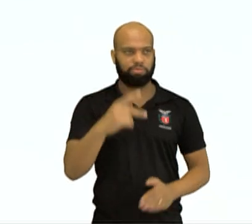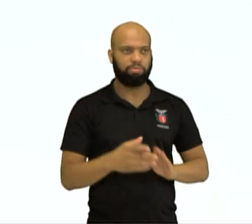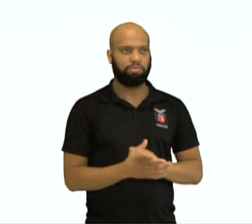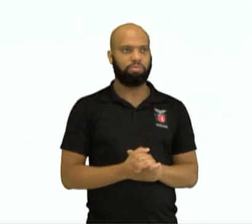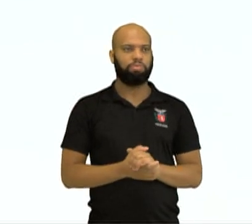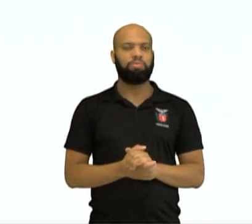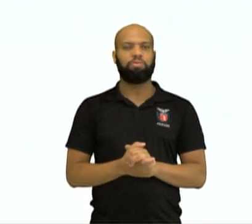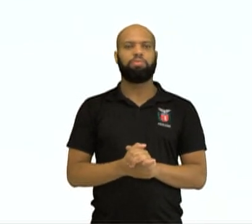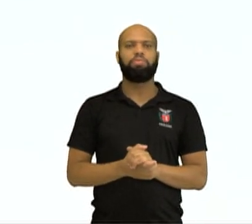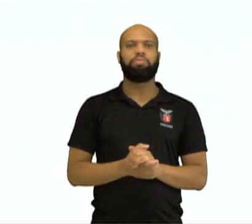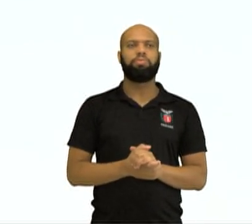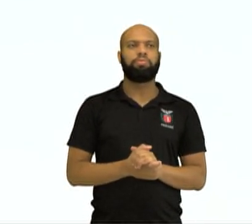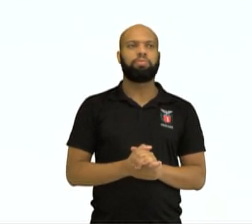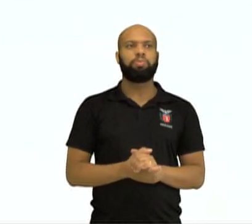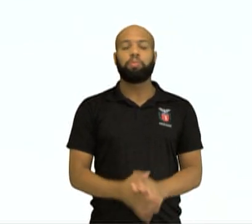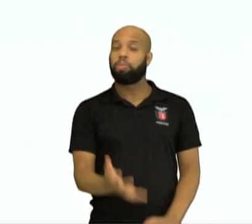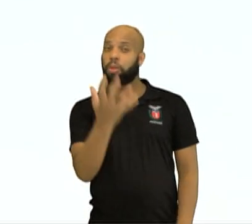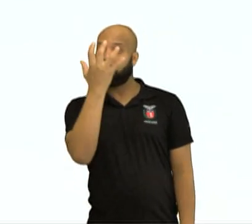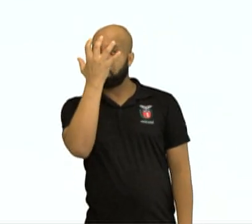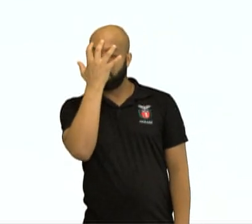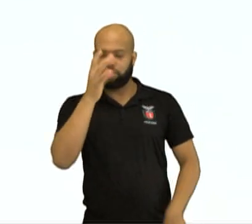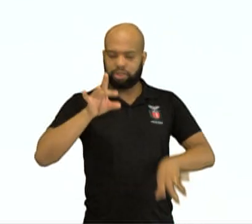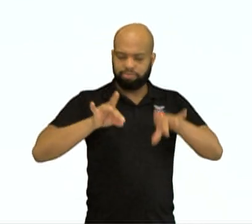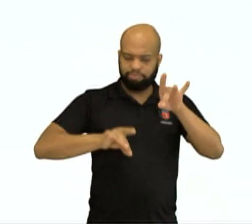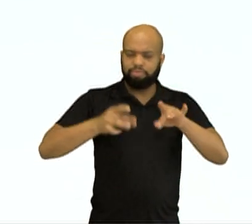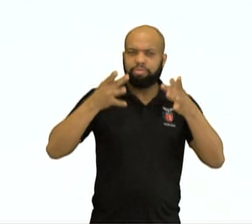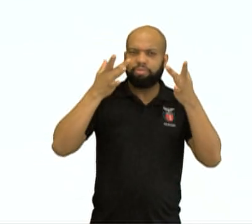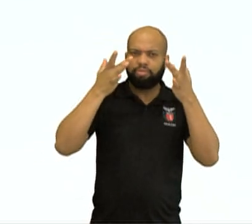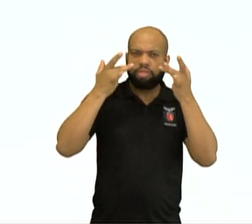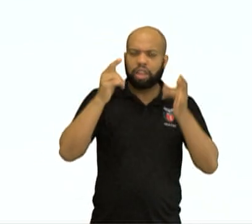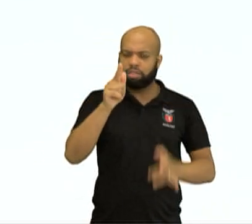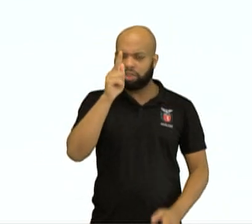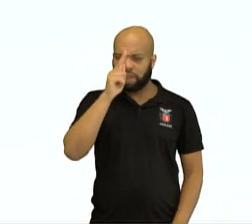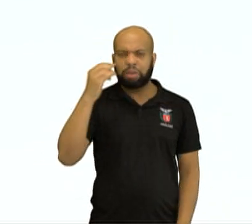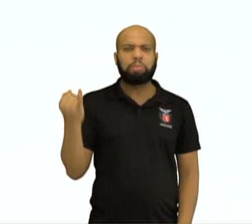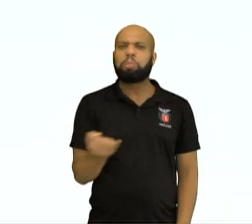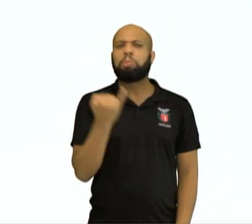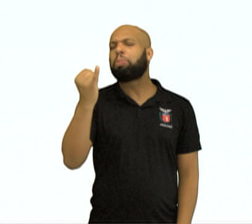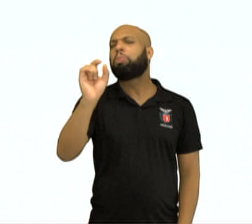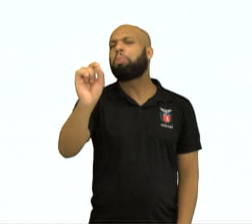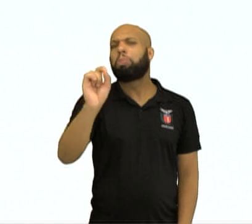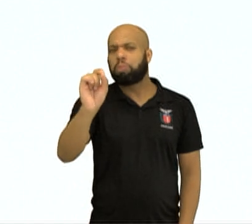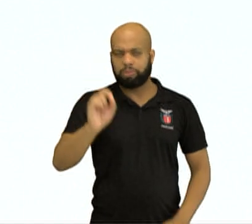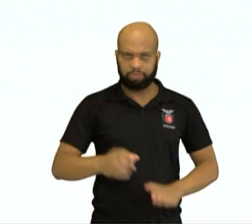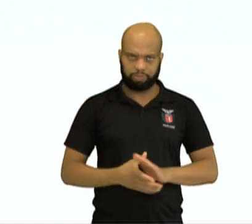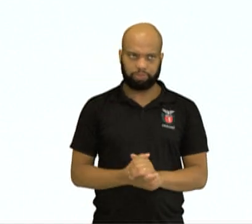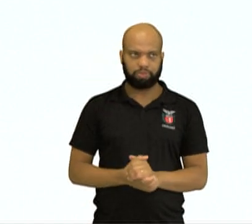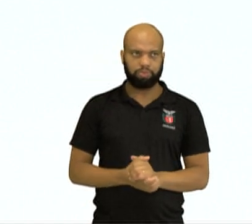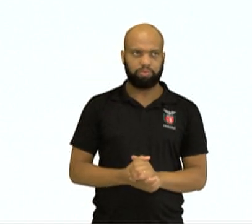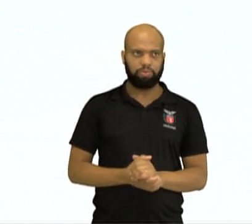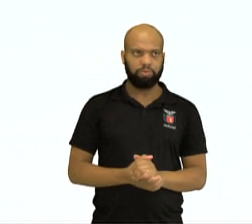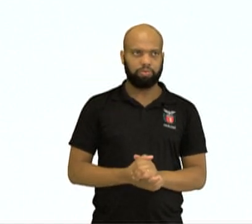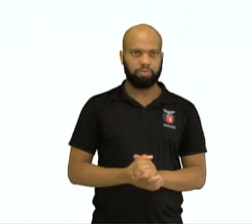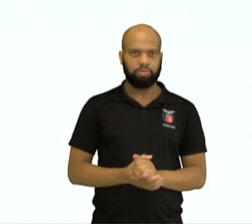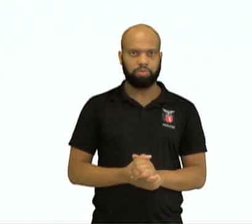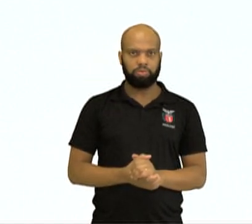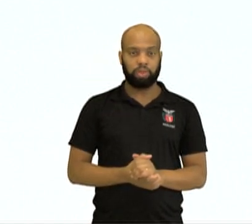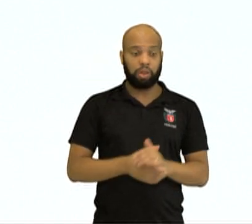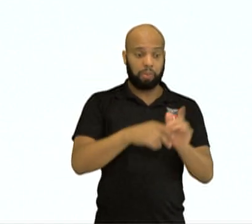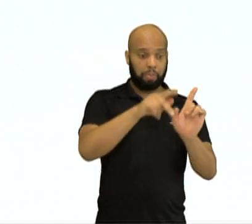Então, qual a importância da máscara no teatro grego? Então, trocar